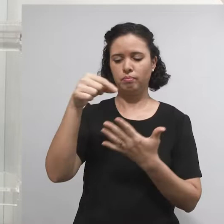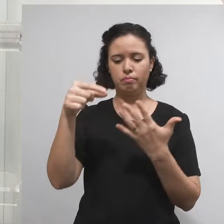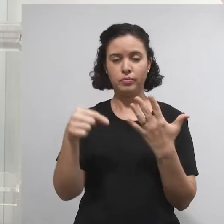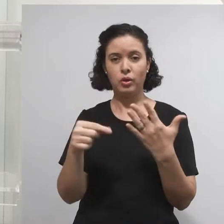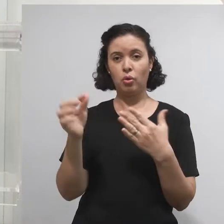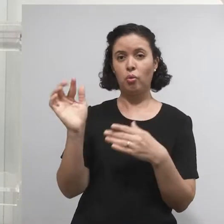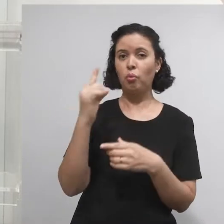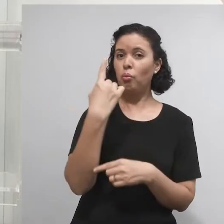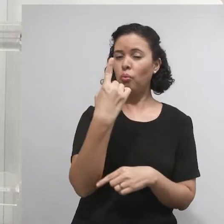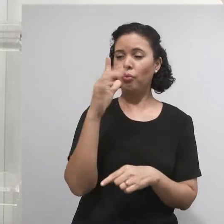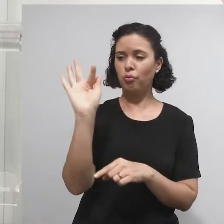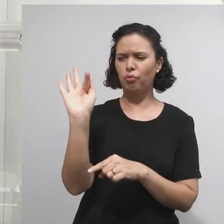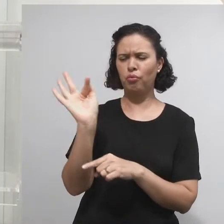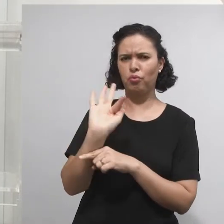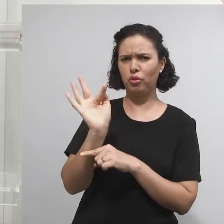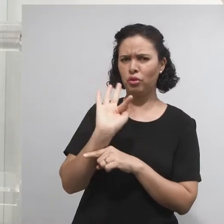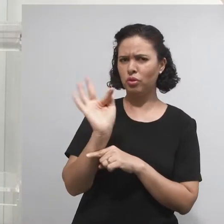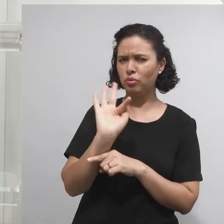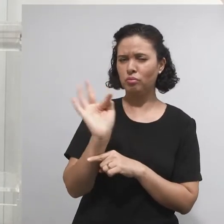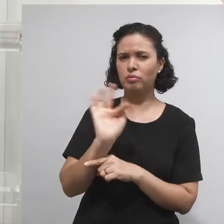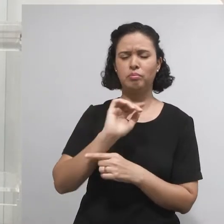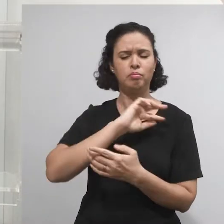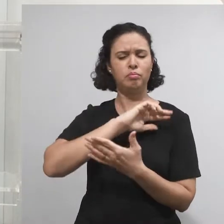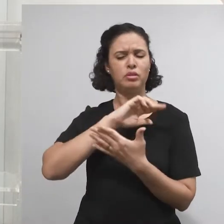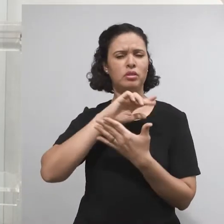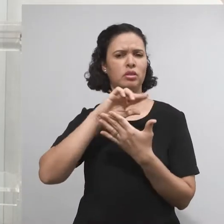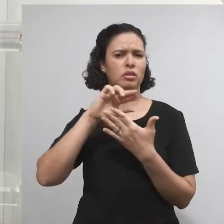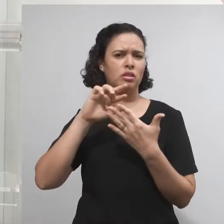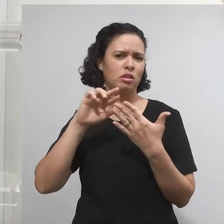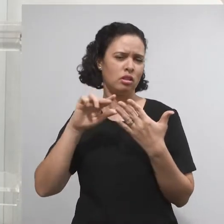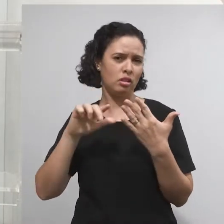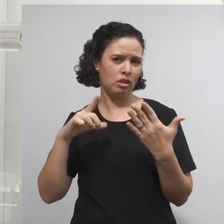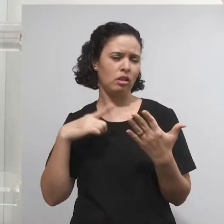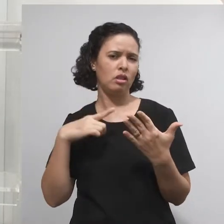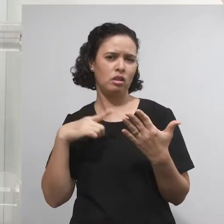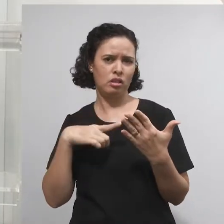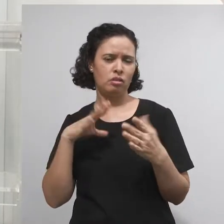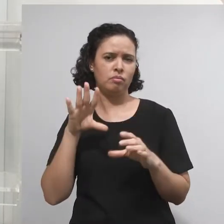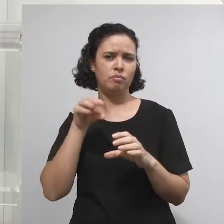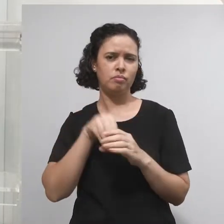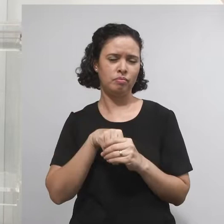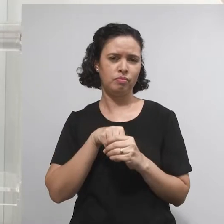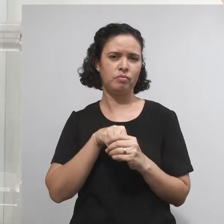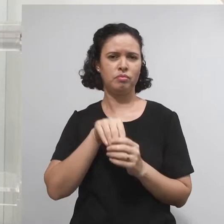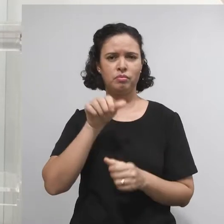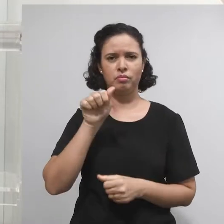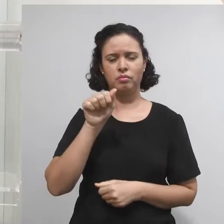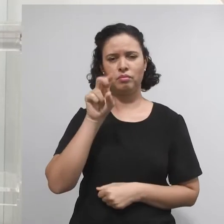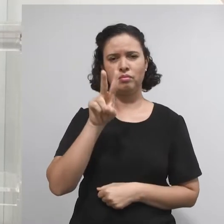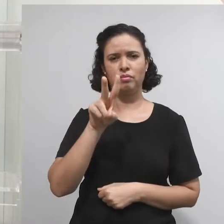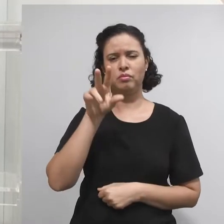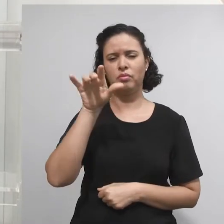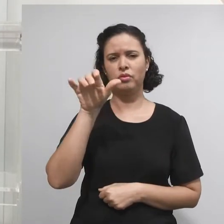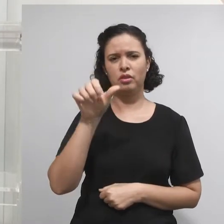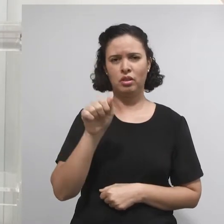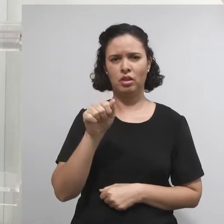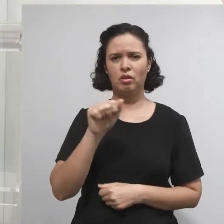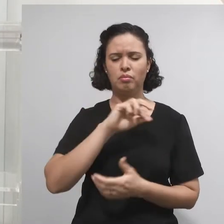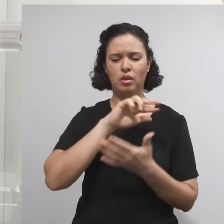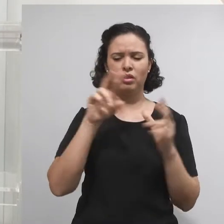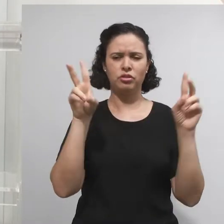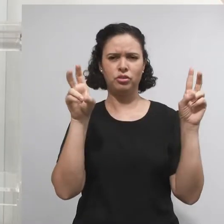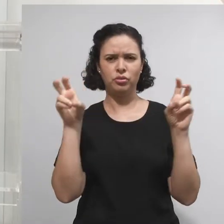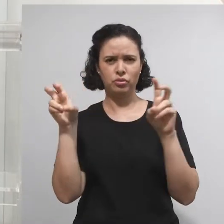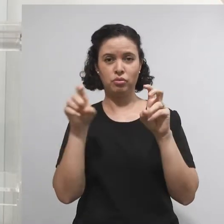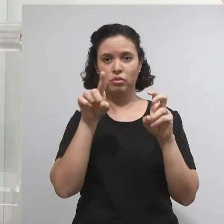sugeridos lá na atividade. Tem vários filmes, além da Escola Além da Vida, Mr. Holland, vários